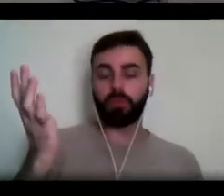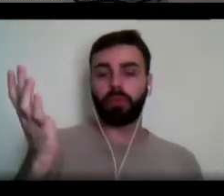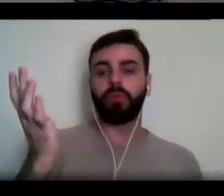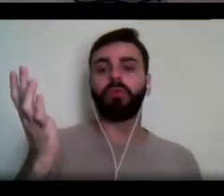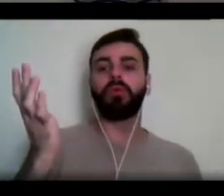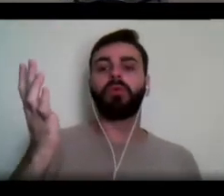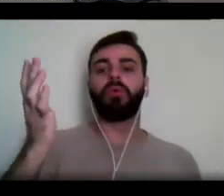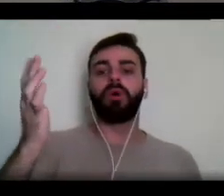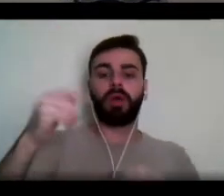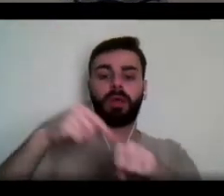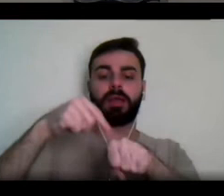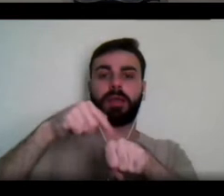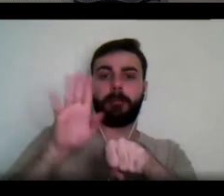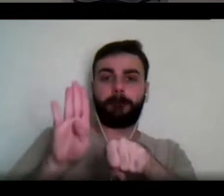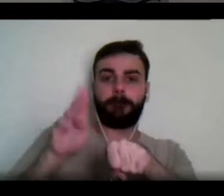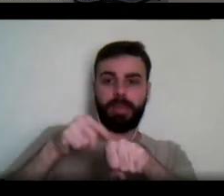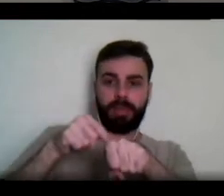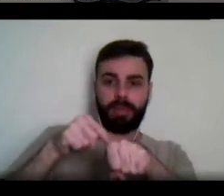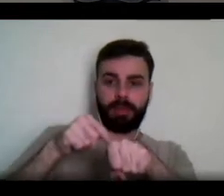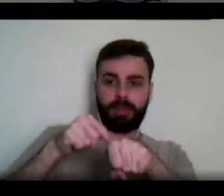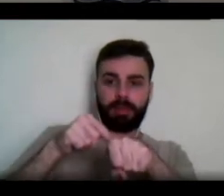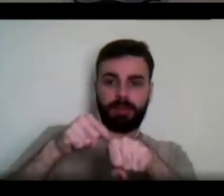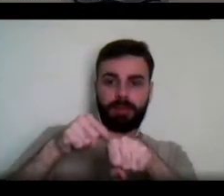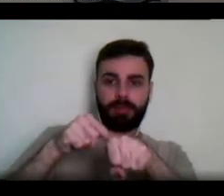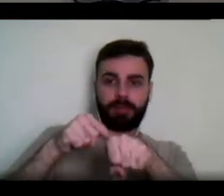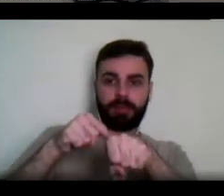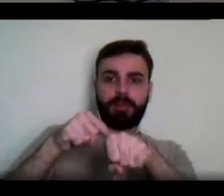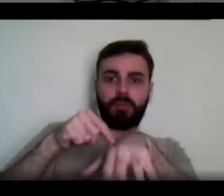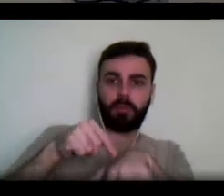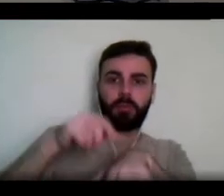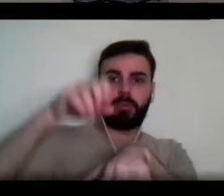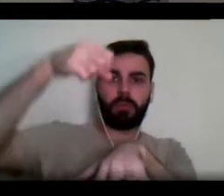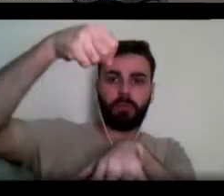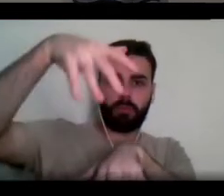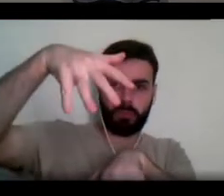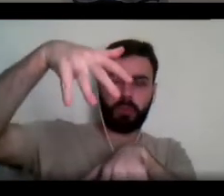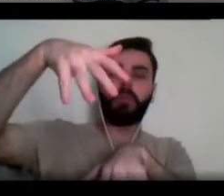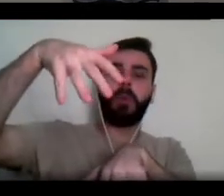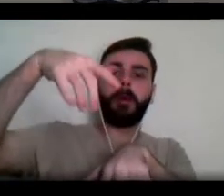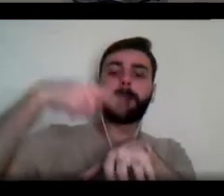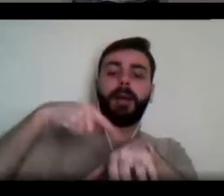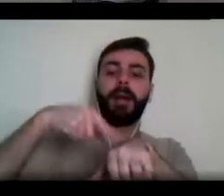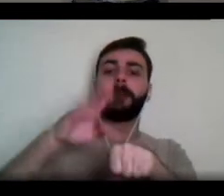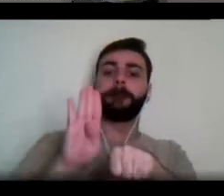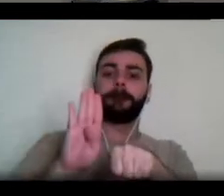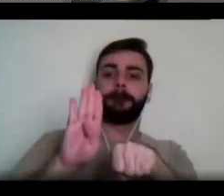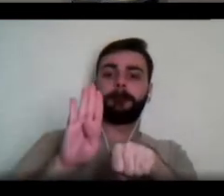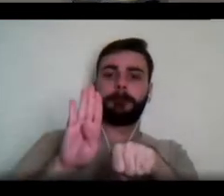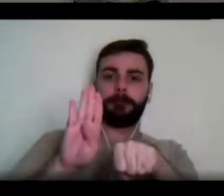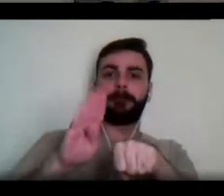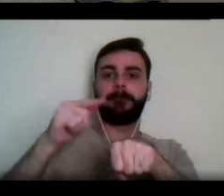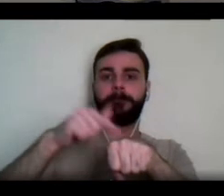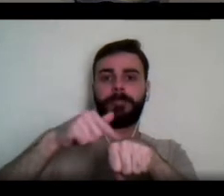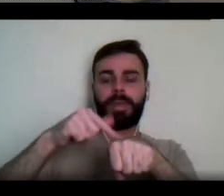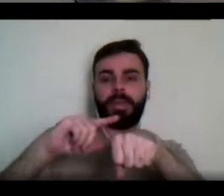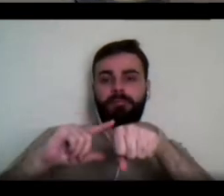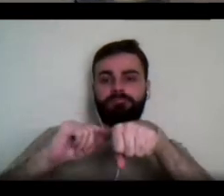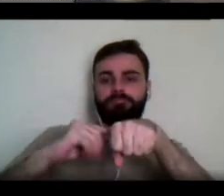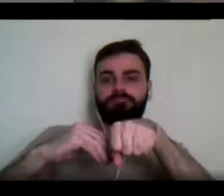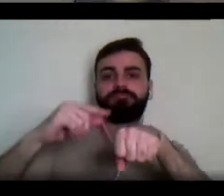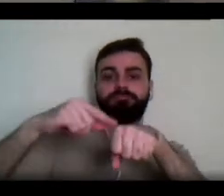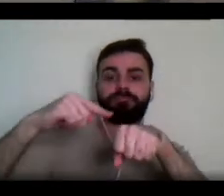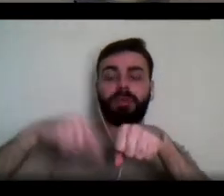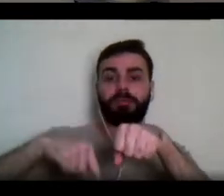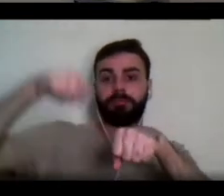estou jogando a bola B com velocidade nula. Só que a bola B eu estou jogando aqui de baixo e a bola A de uma altura